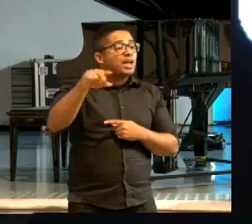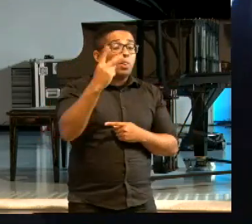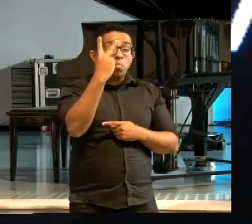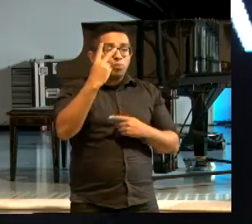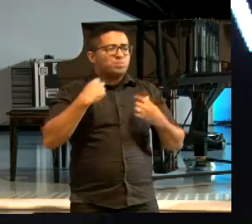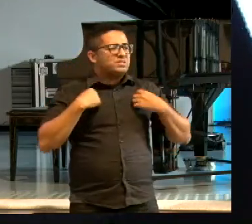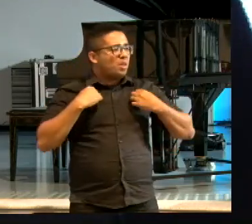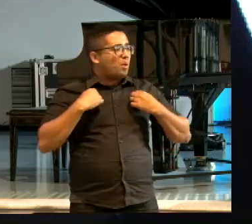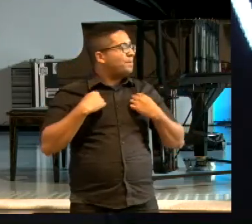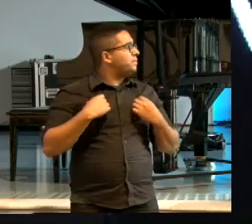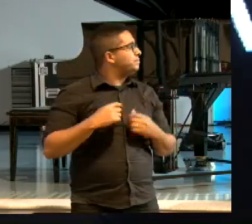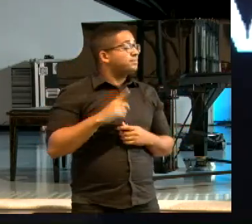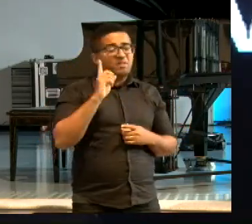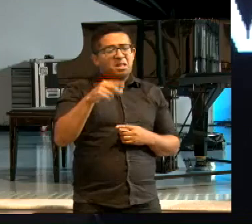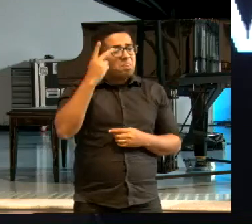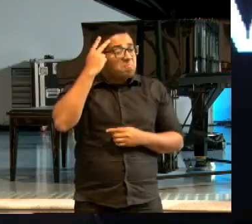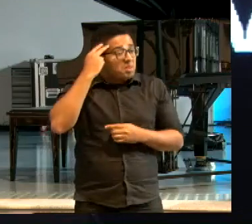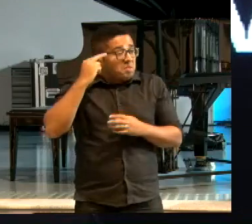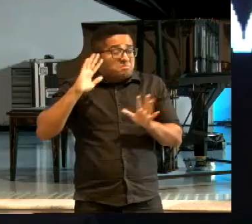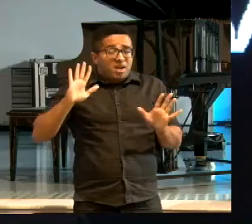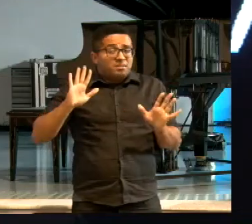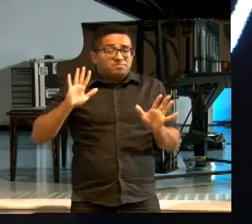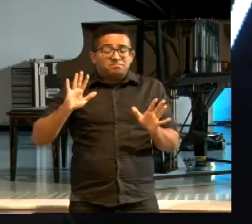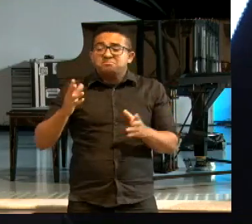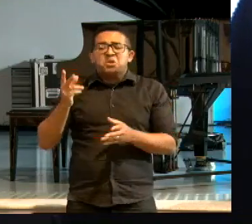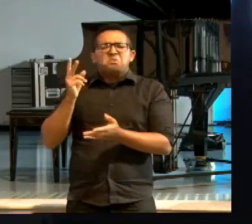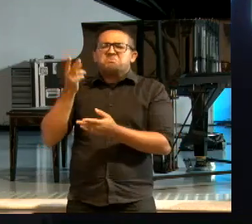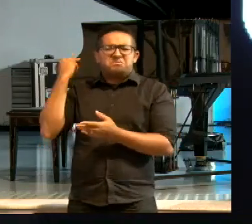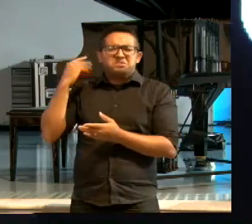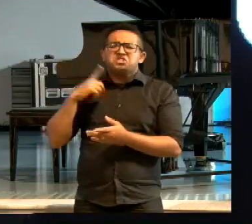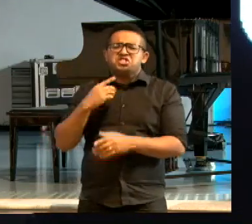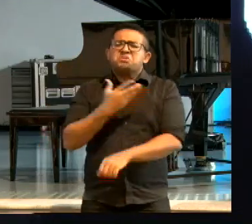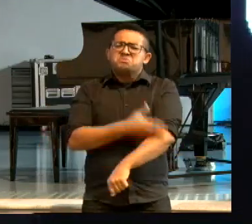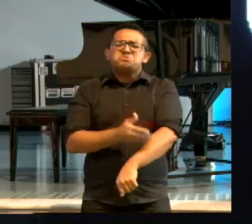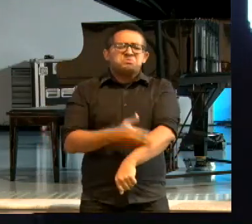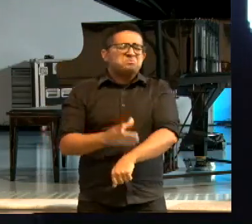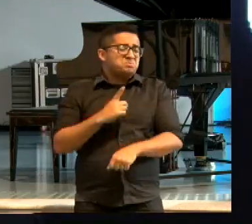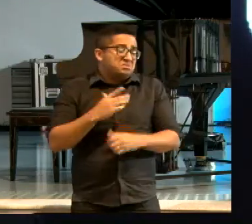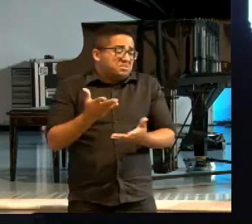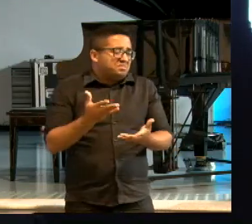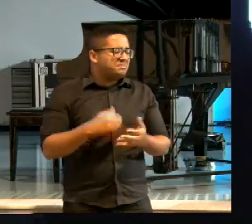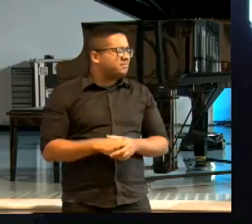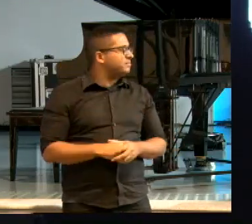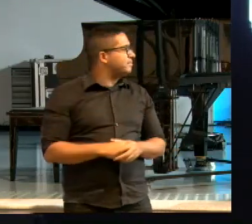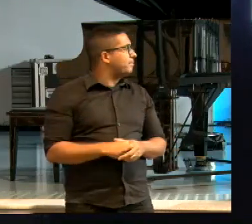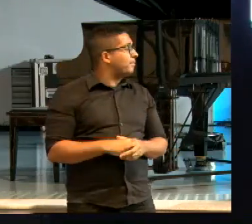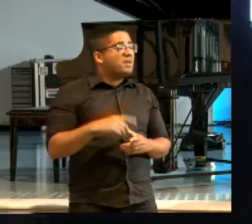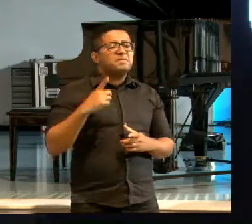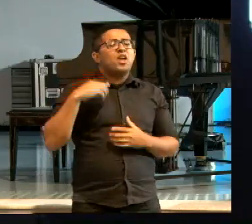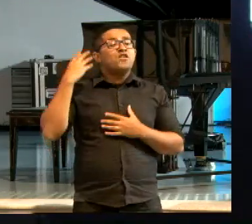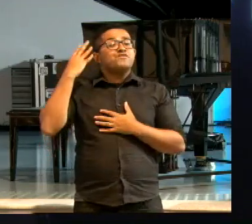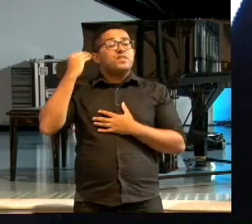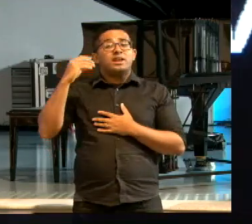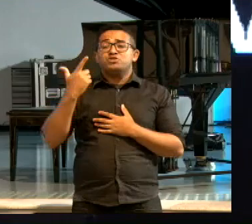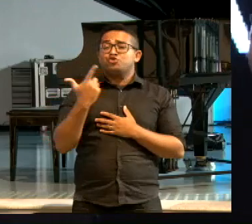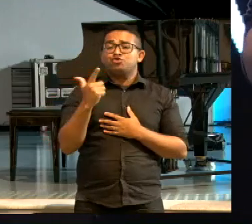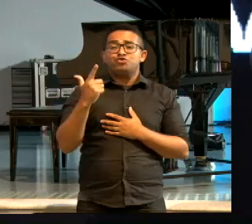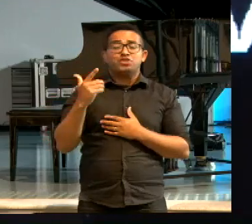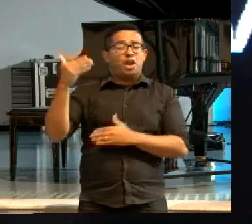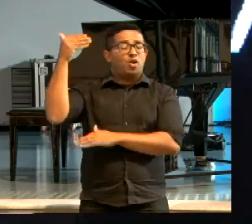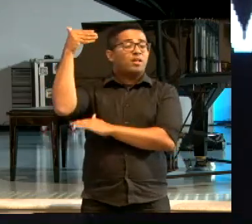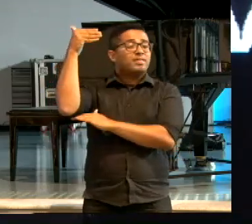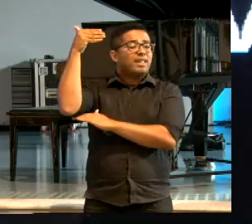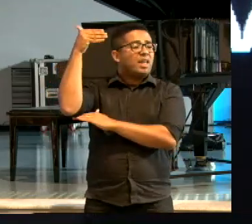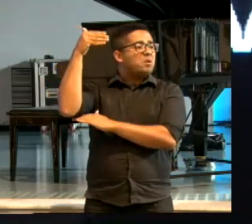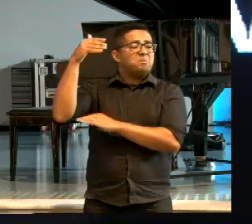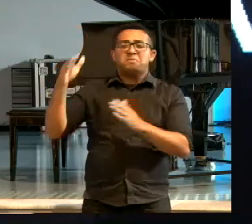túnicas, é algo que era parte da realidade do cotidiano de muita gente. Aliás, numa viagem, eles não tinham hotéis pelo meio do